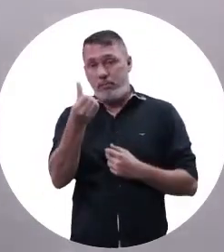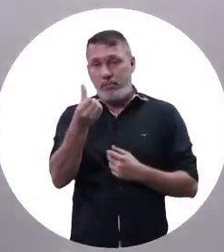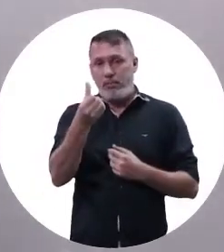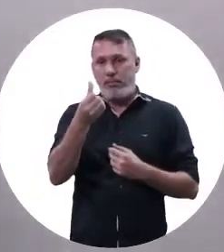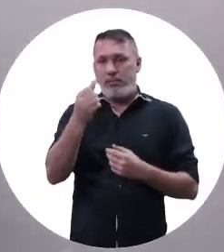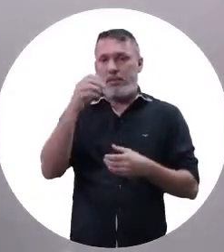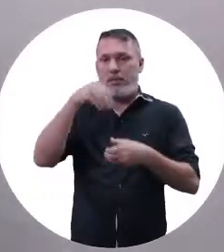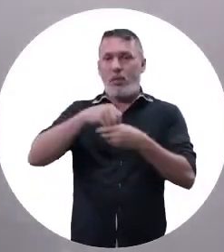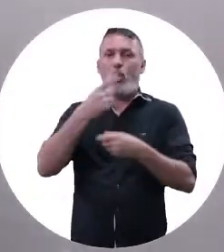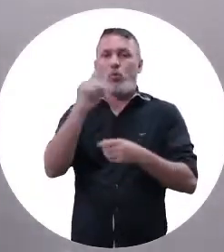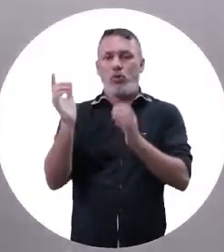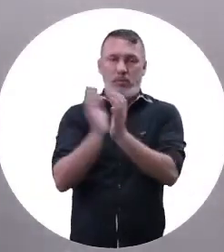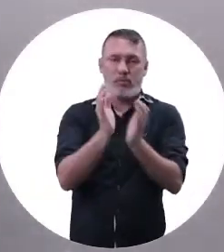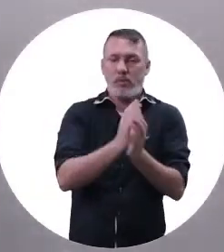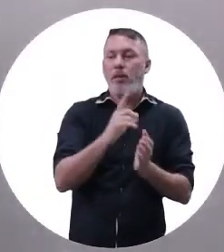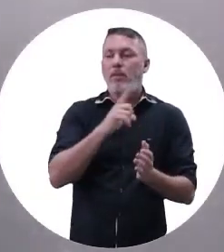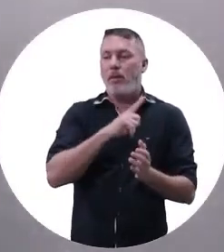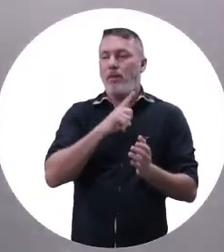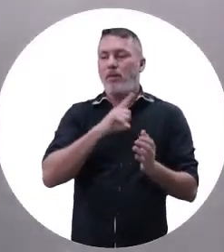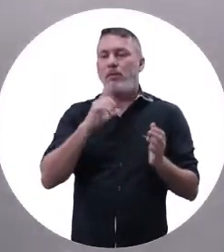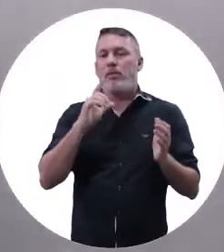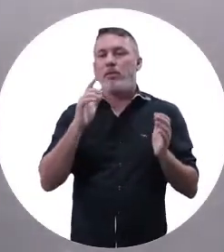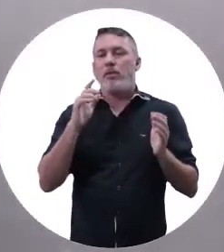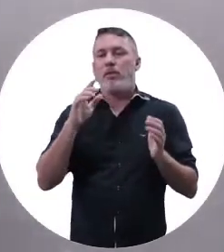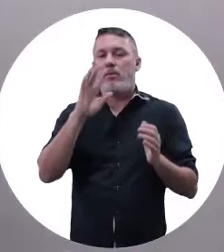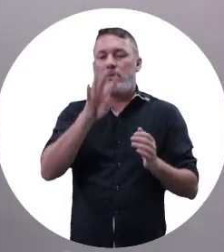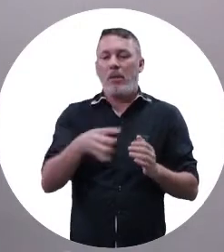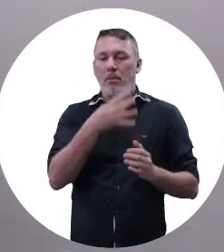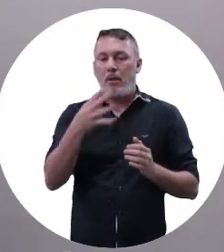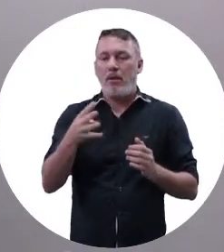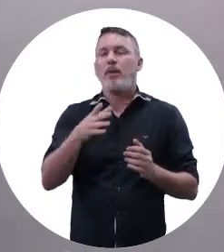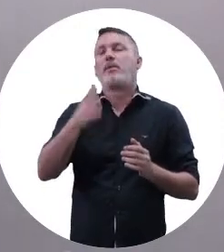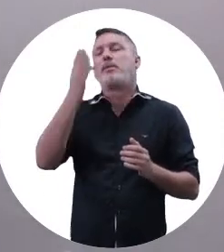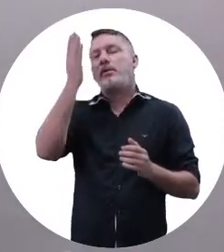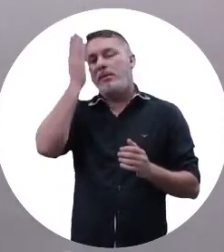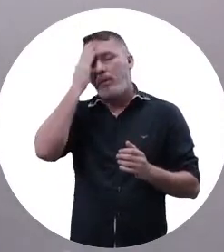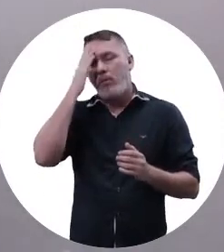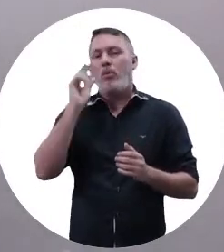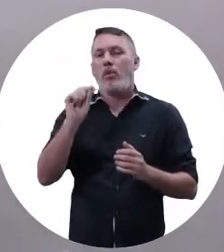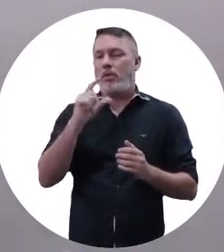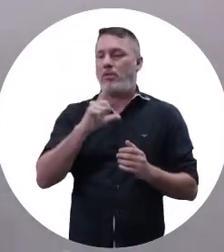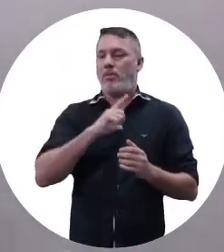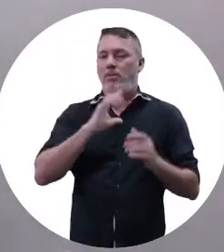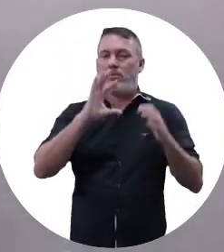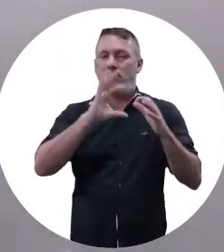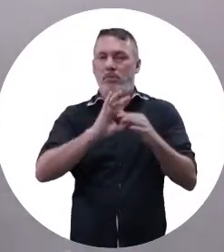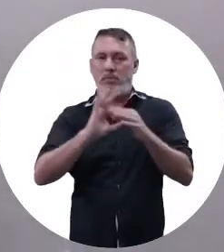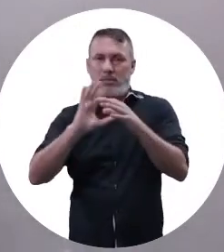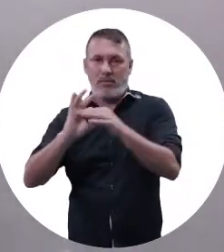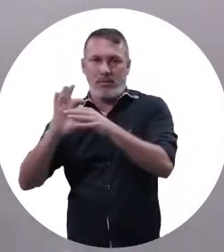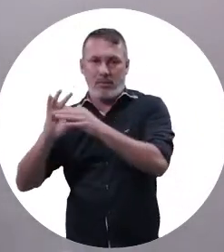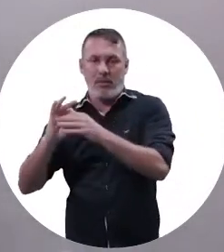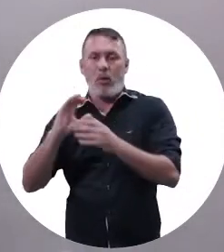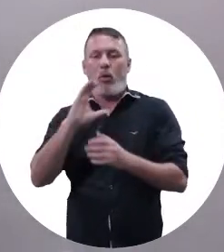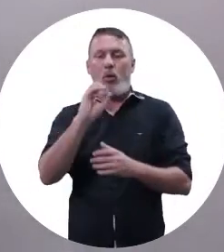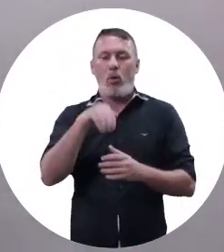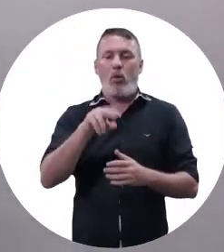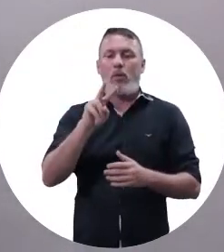na sua última camada. Levando em consideração isso, você vem aqui e faz as